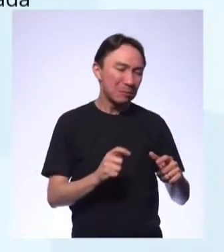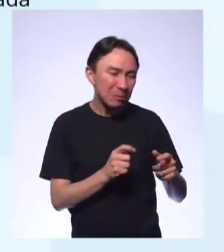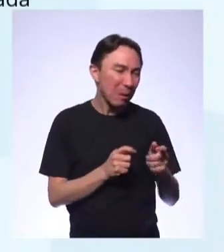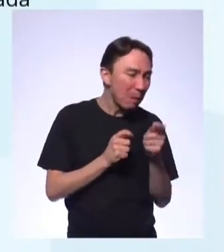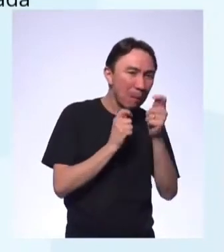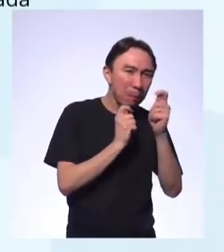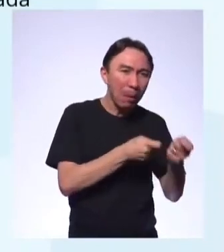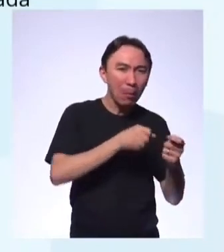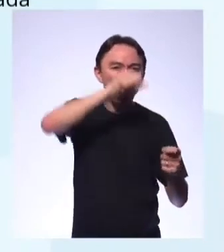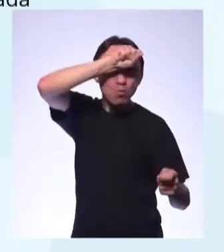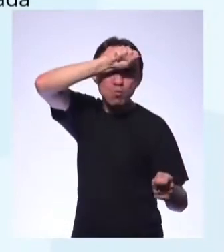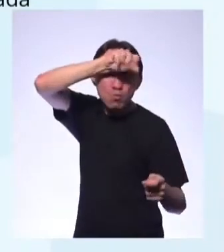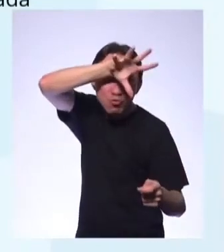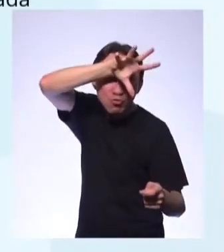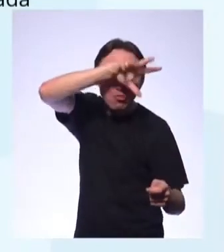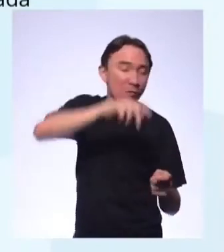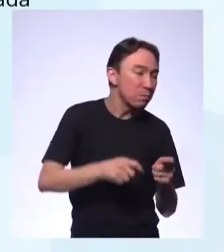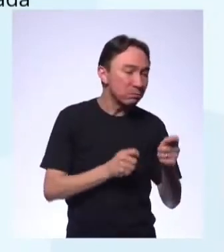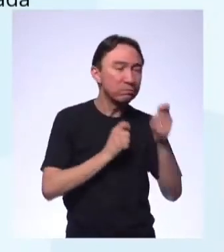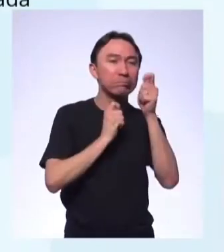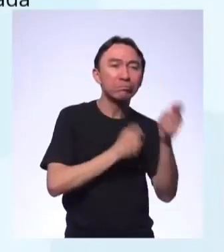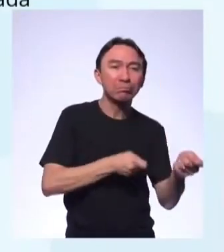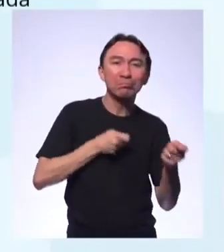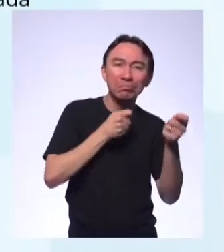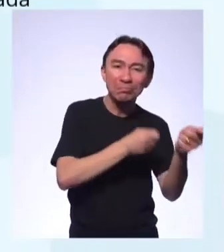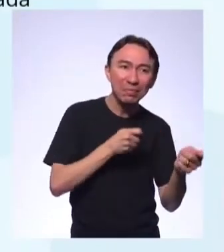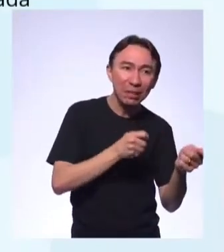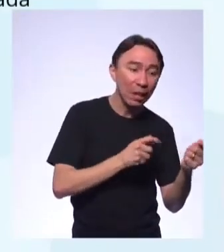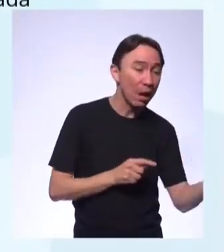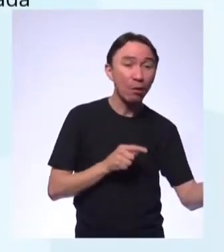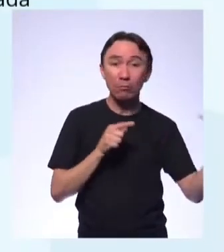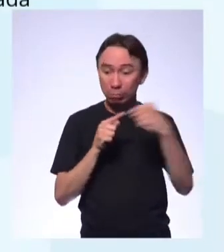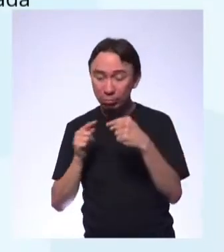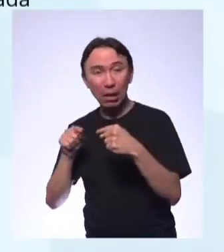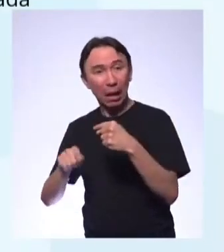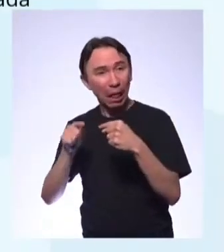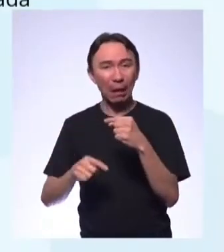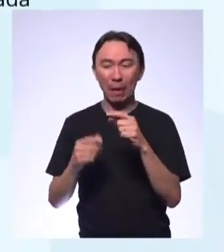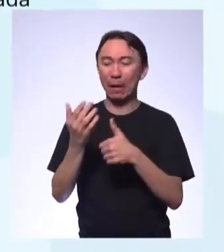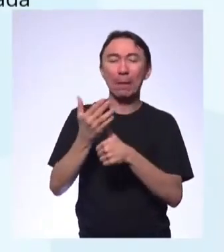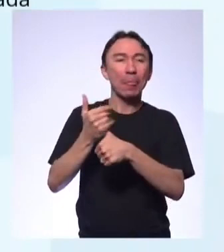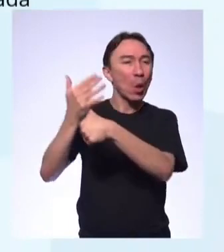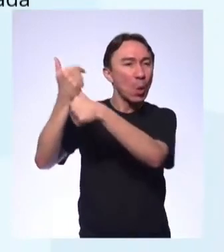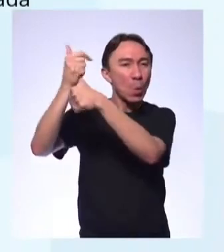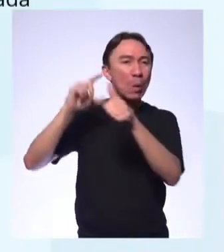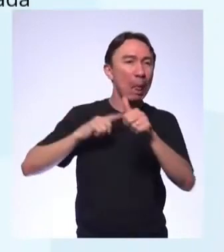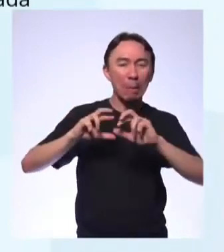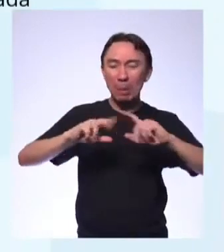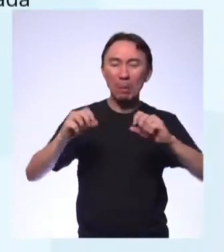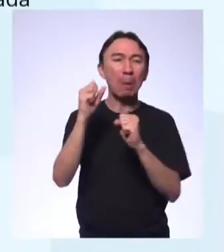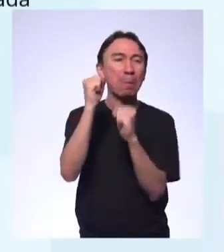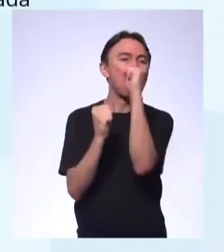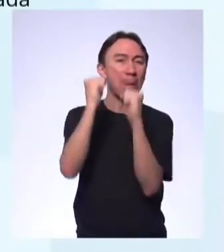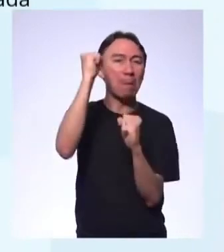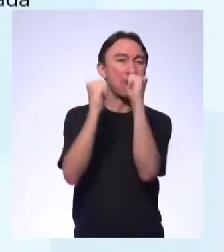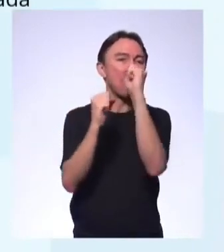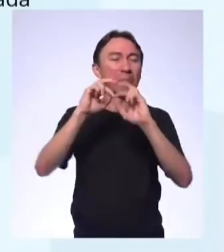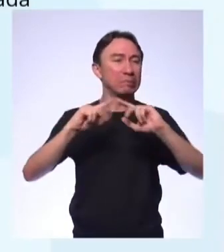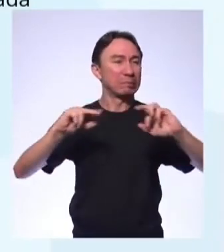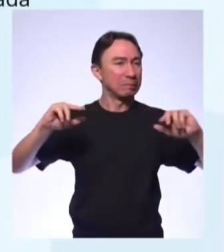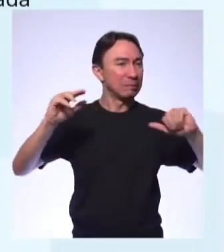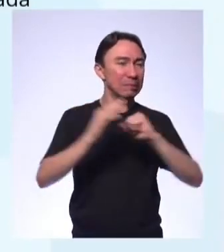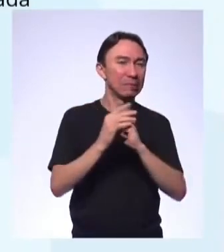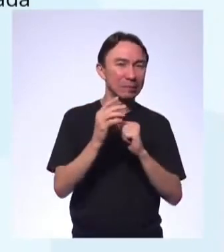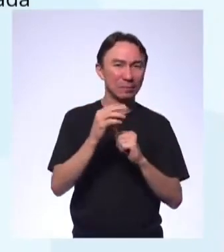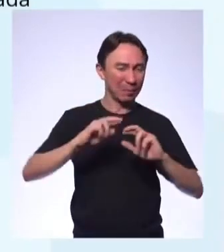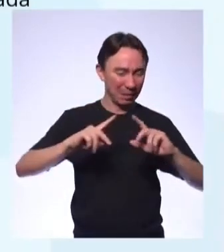Para gerar essa nova tecnologia aí da máquina a vapor, e foi ela empregada nas fábricas,